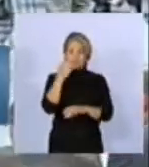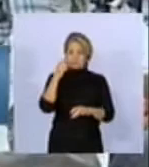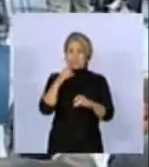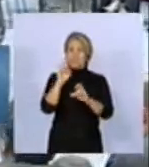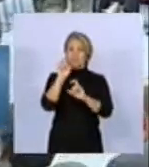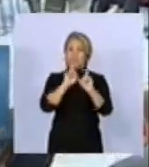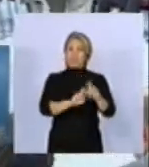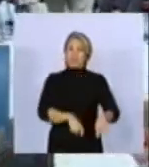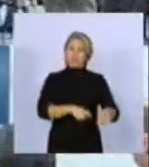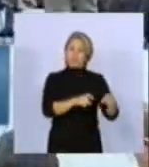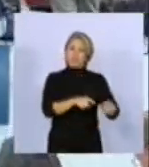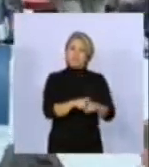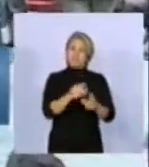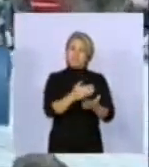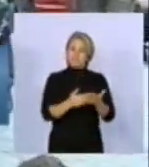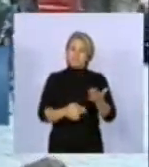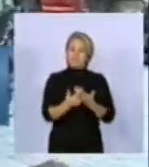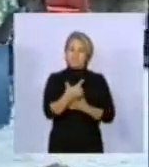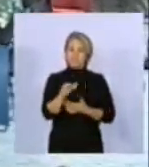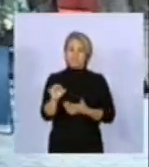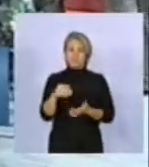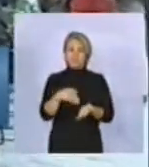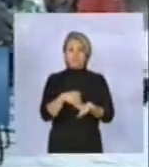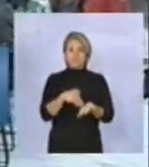dividir há um tempo de 10 minutos